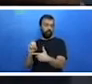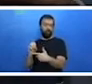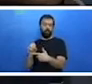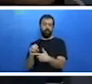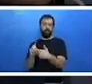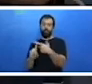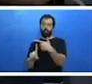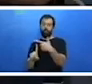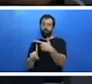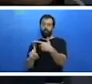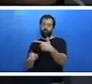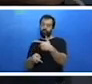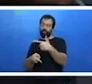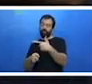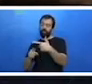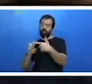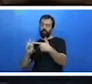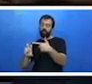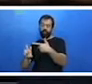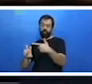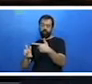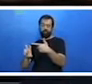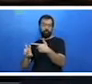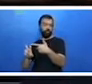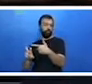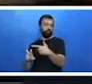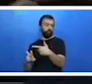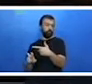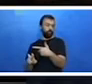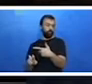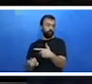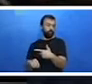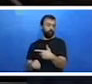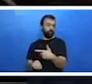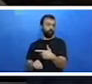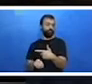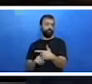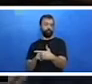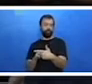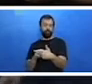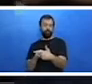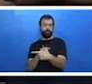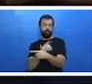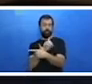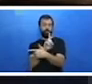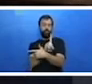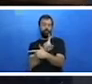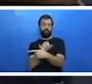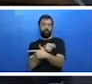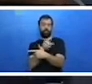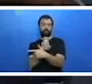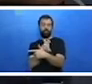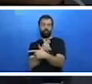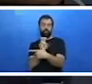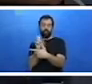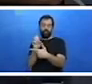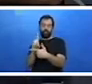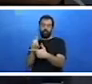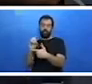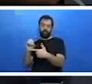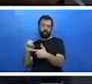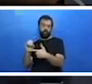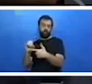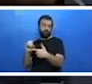Eu tenho 1 inteiro e 5/10, 15 centésimos, 15 centésimos. Modo da